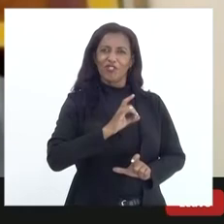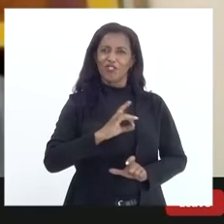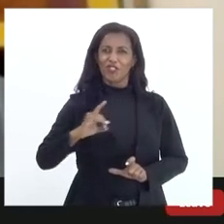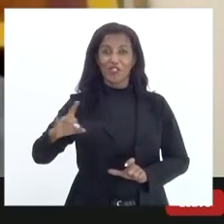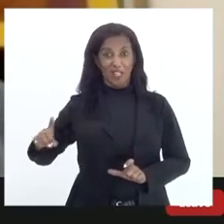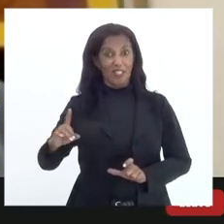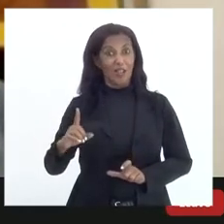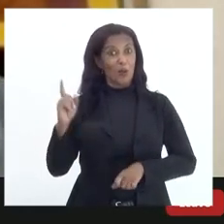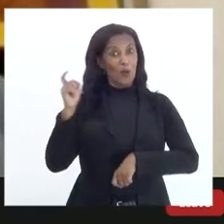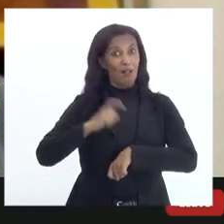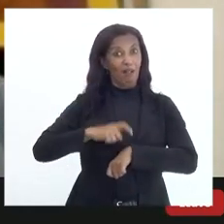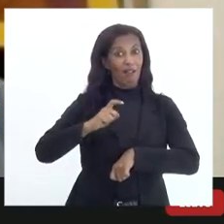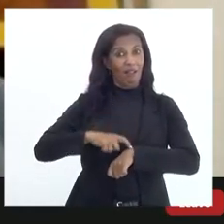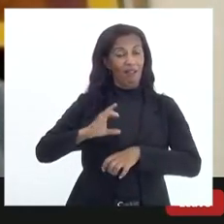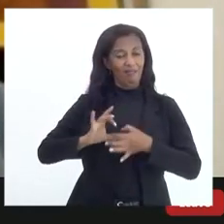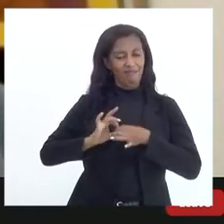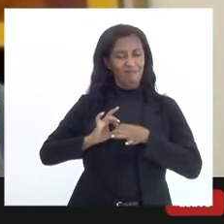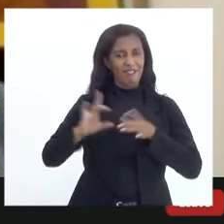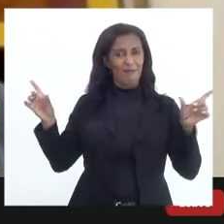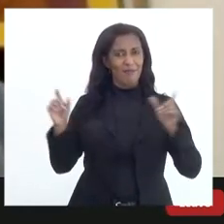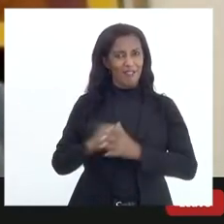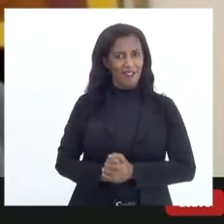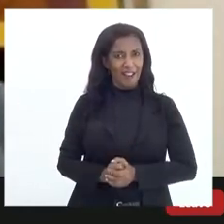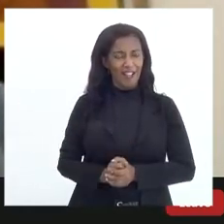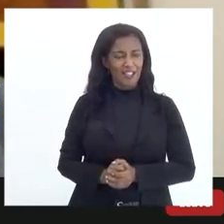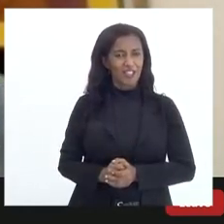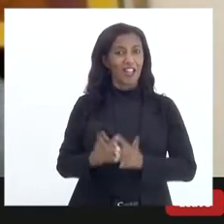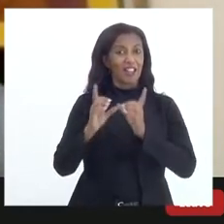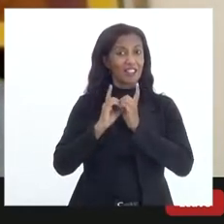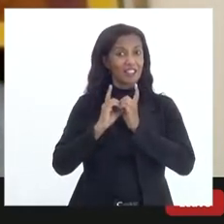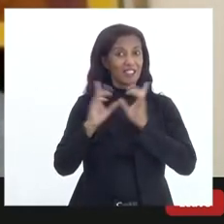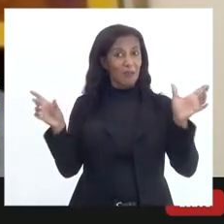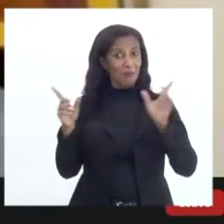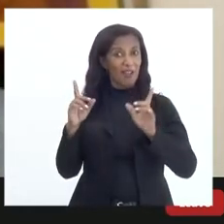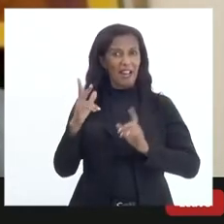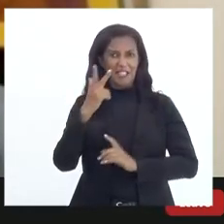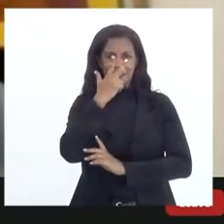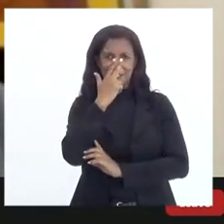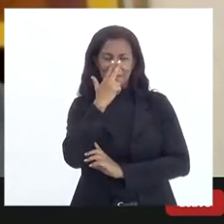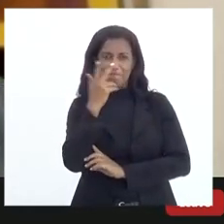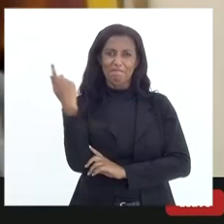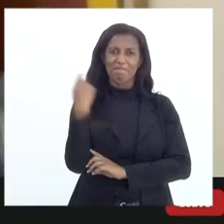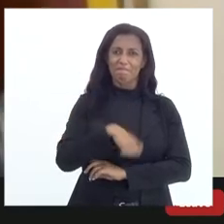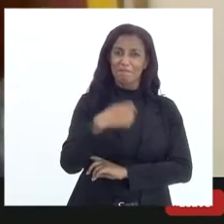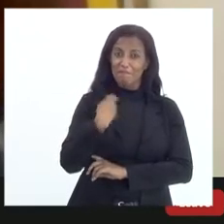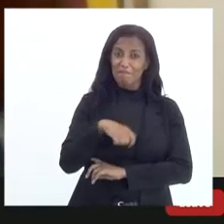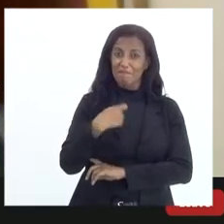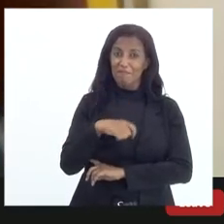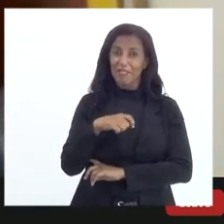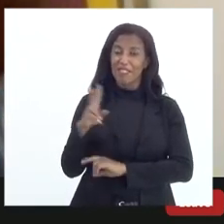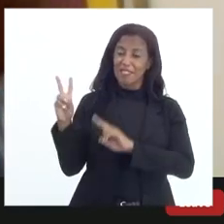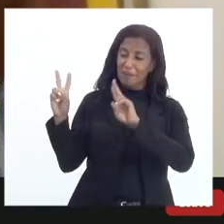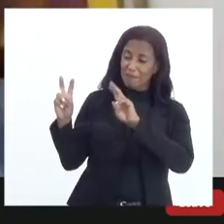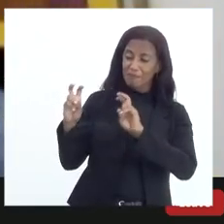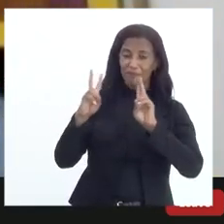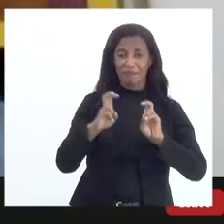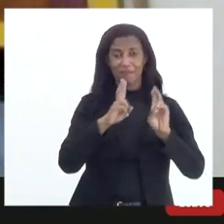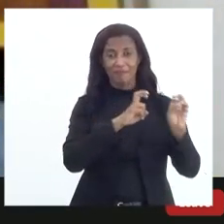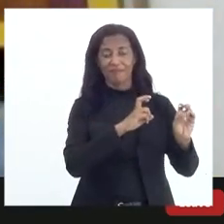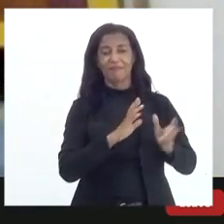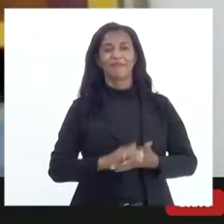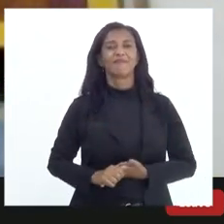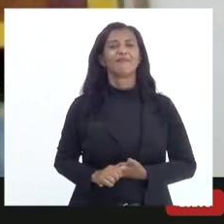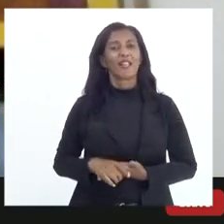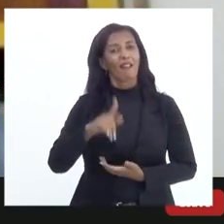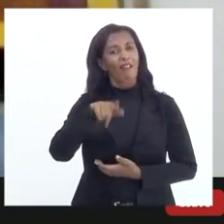de democrático, né? Mesmo nesse momento agora que a democracia está ameaçada, mas mesmo quando tem democracia, não tem democracia para esse sistema nem para esses setores.